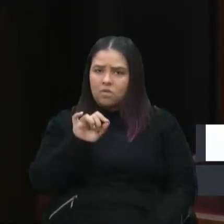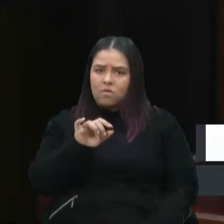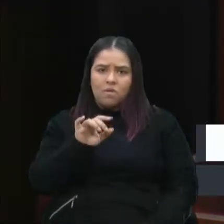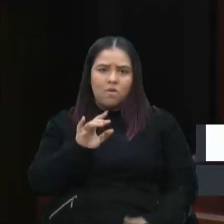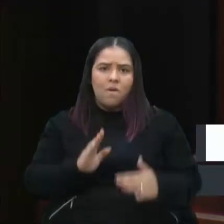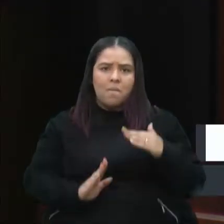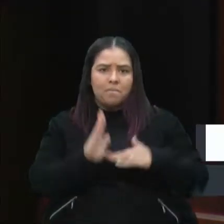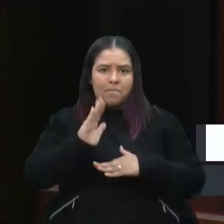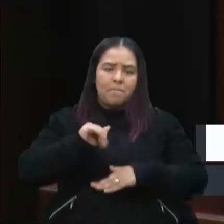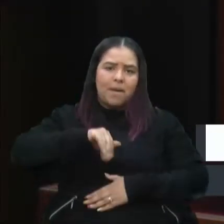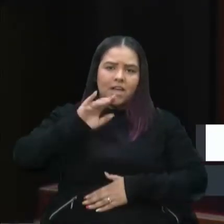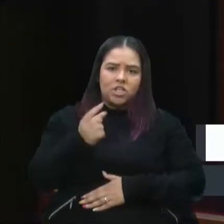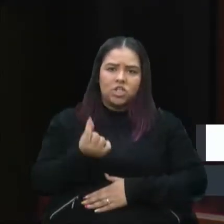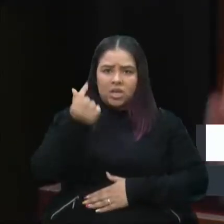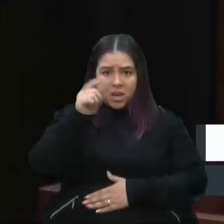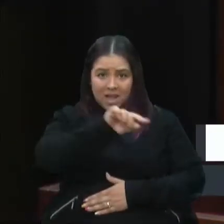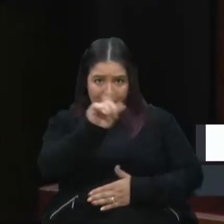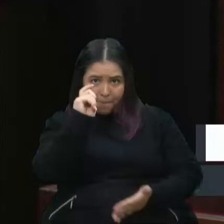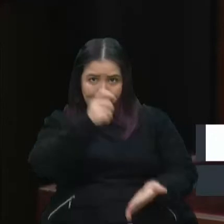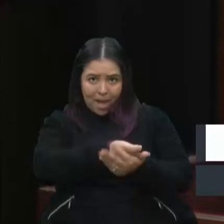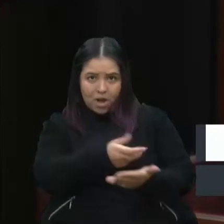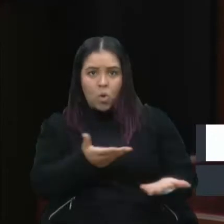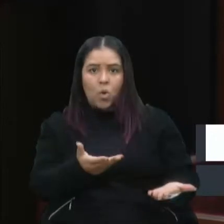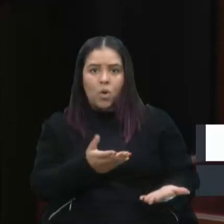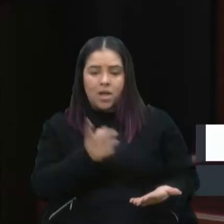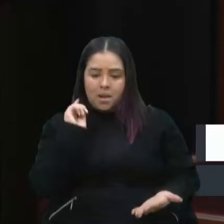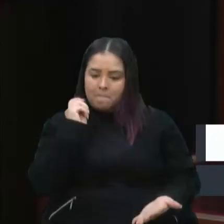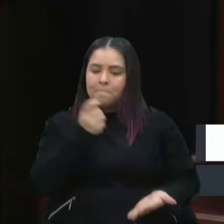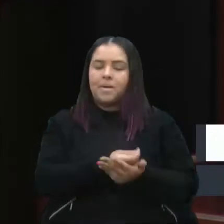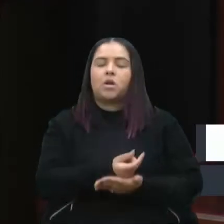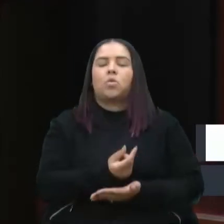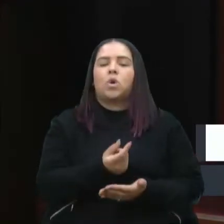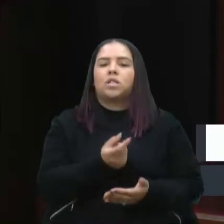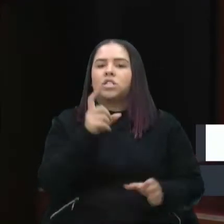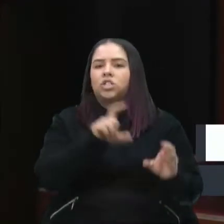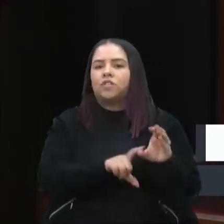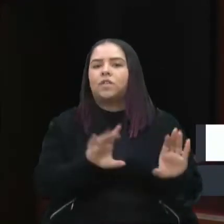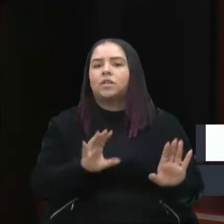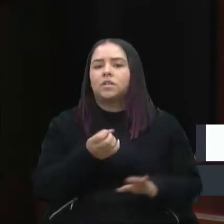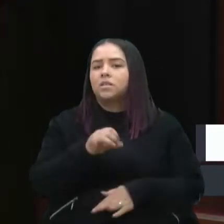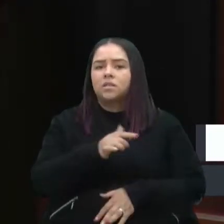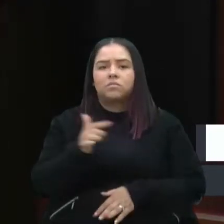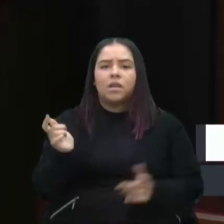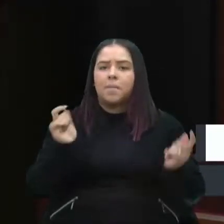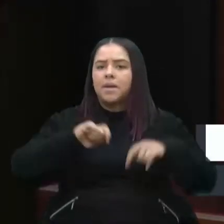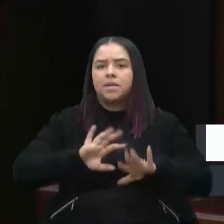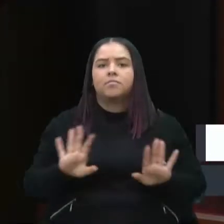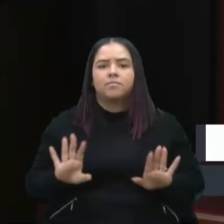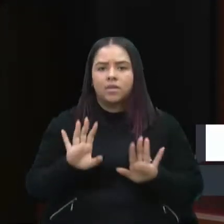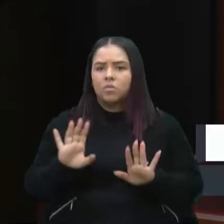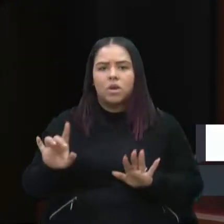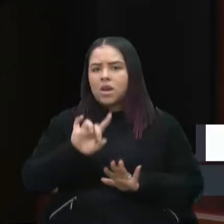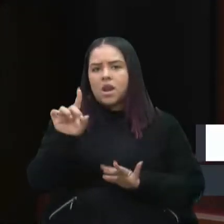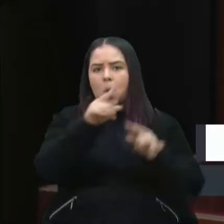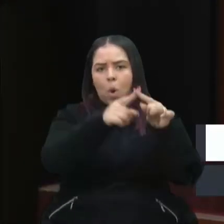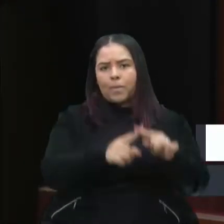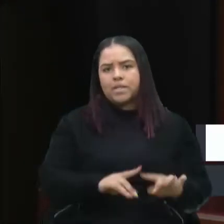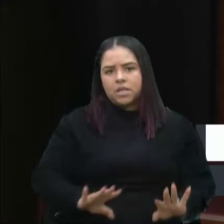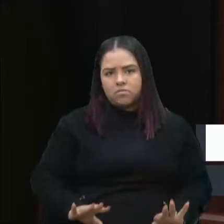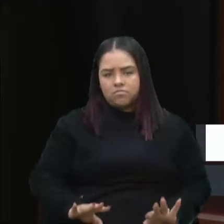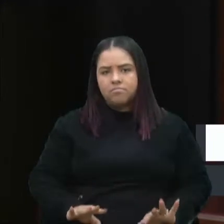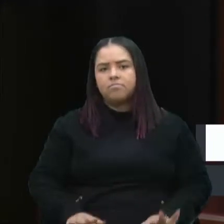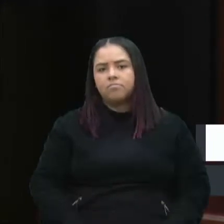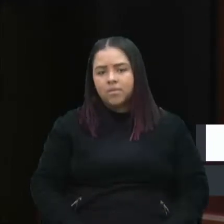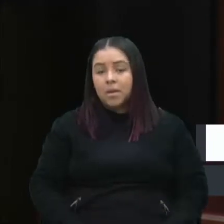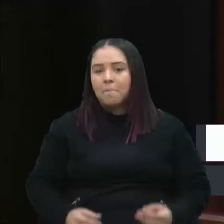contas. Pagou as contas. Então se não tem capacidade, que não concorra.